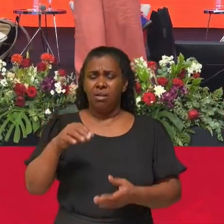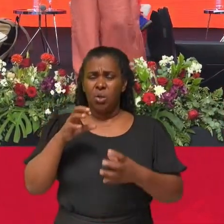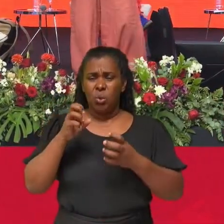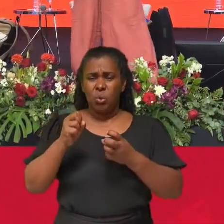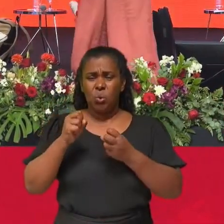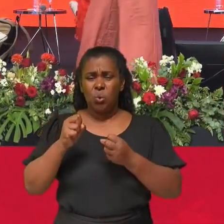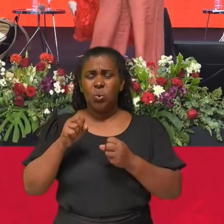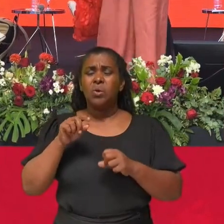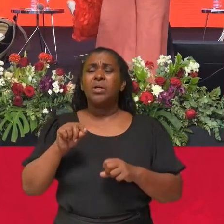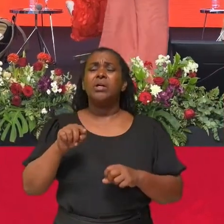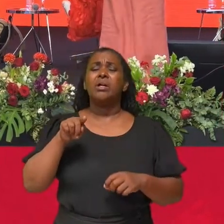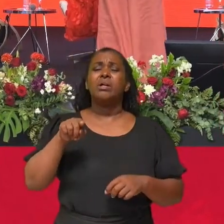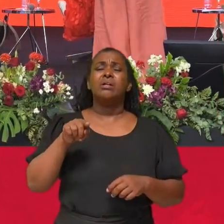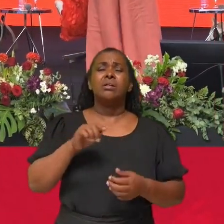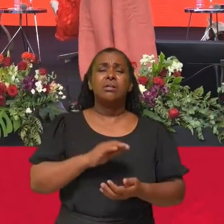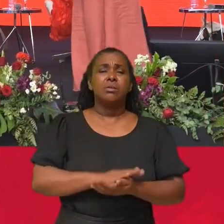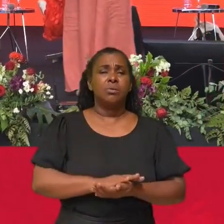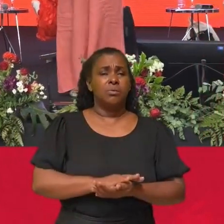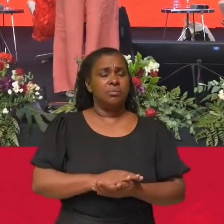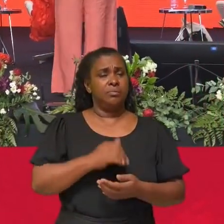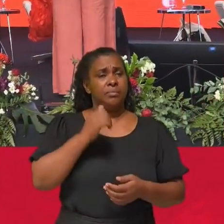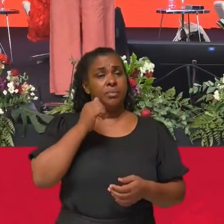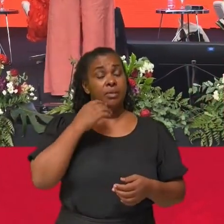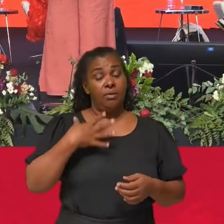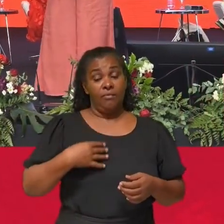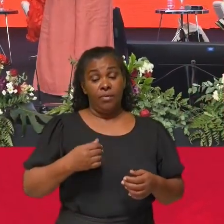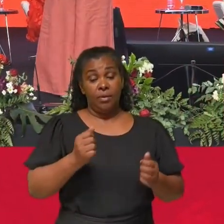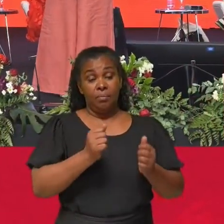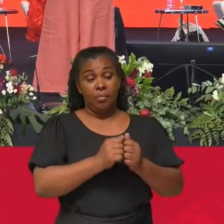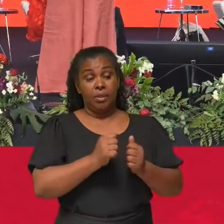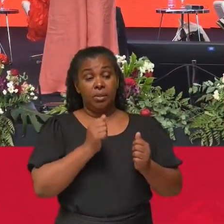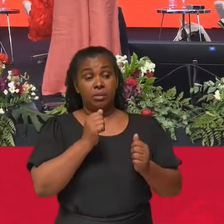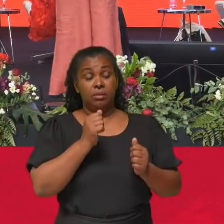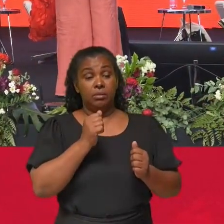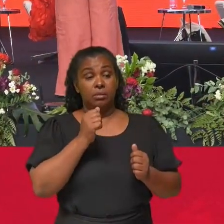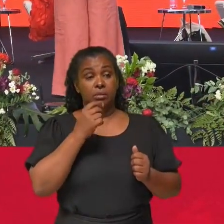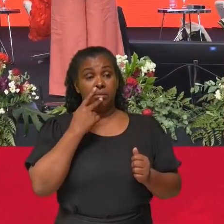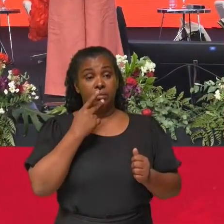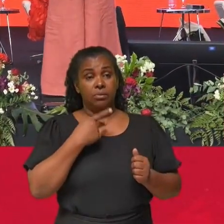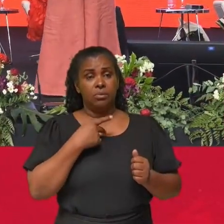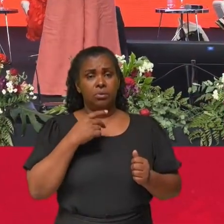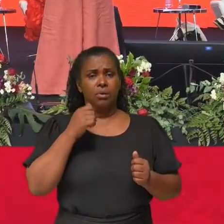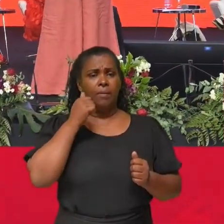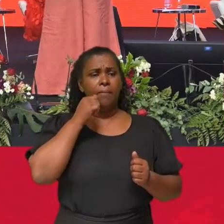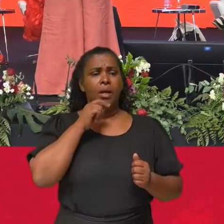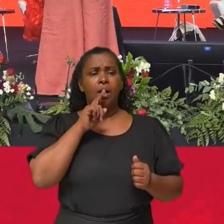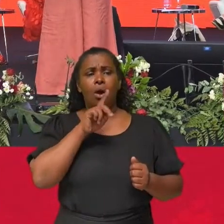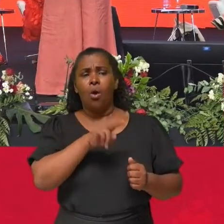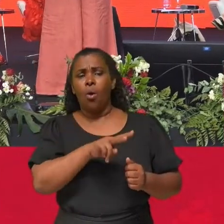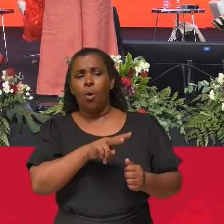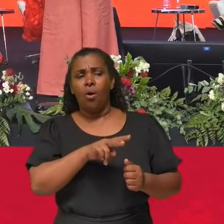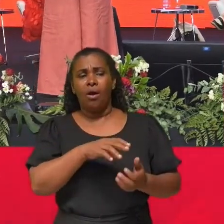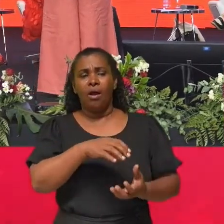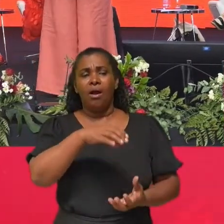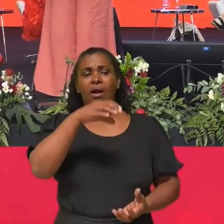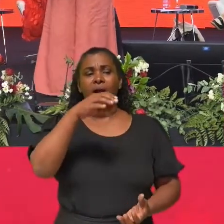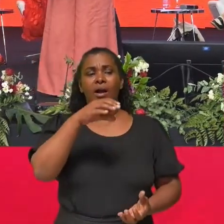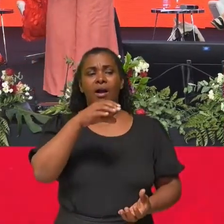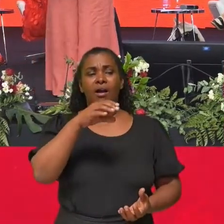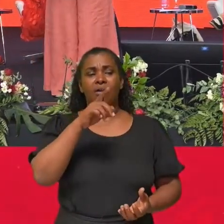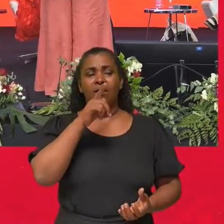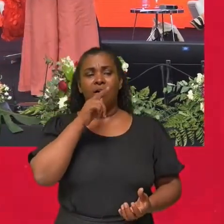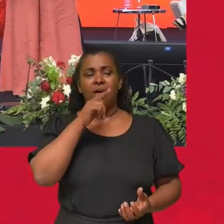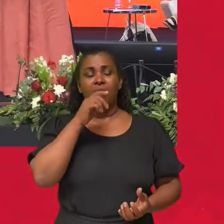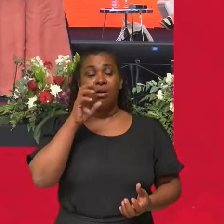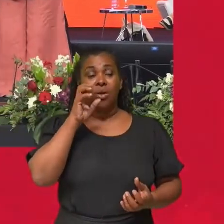mãe, esse aí é o banheiro dos motoristas, dos motoboy. Aquilo para